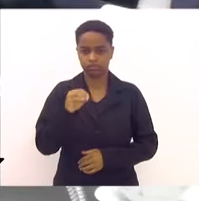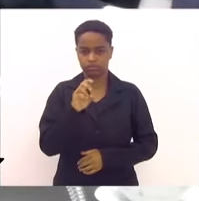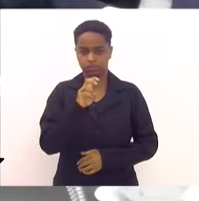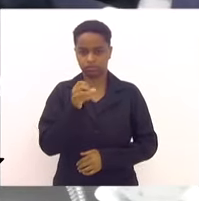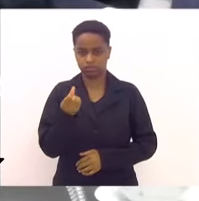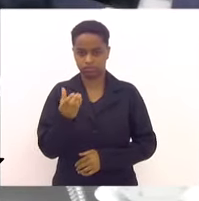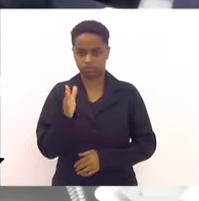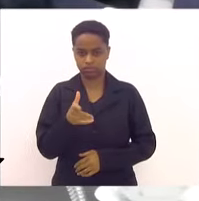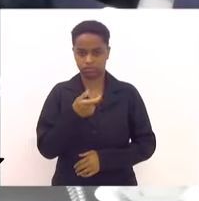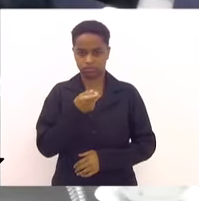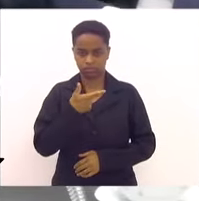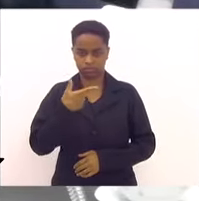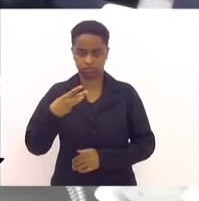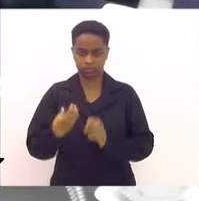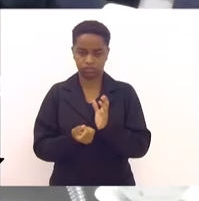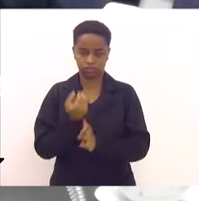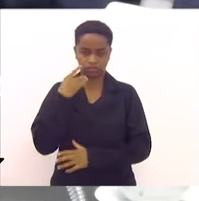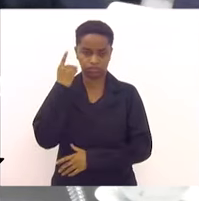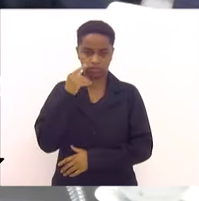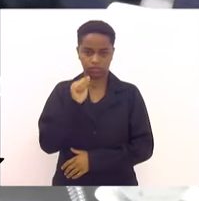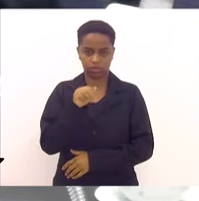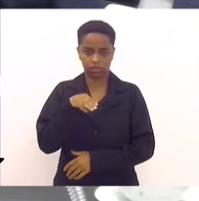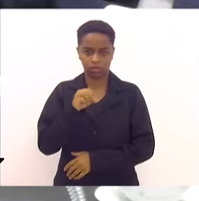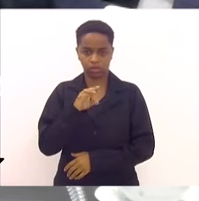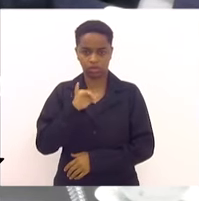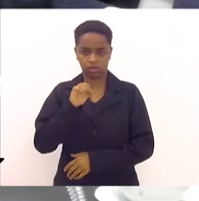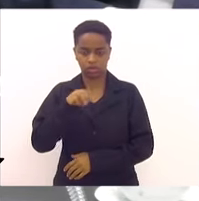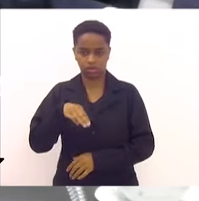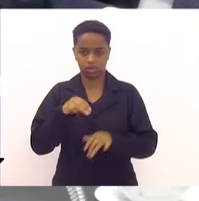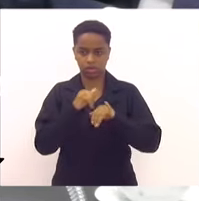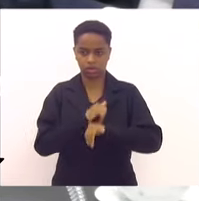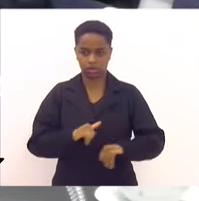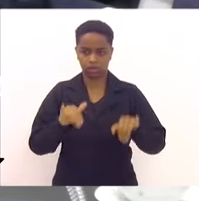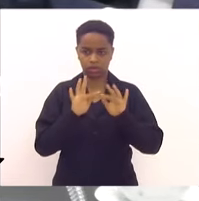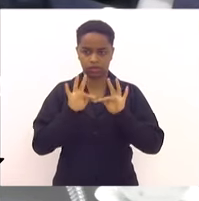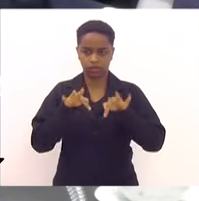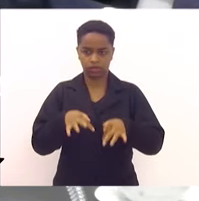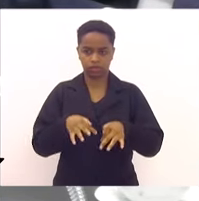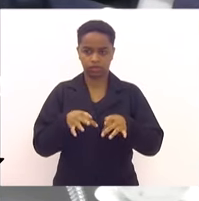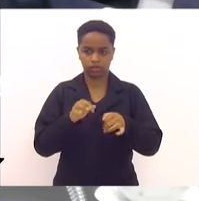de 23, de autoria do deputado Rodrigo Amorim, que declara o fim da pandemia do vírus